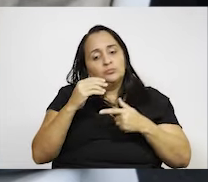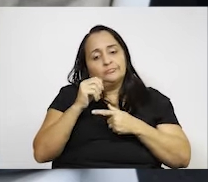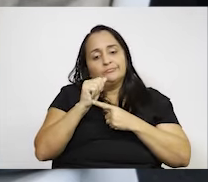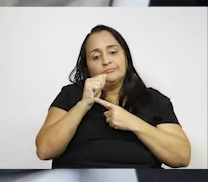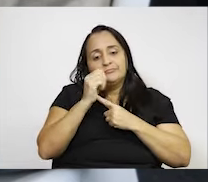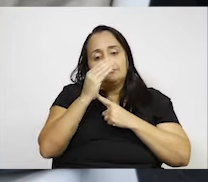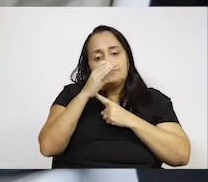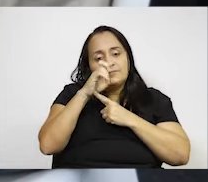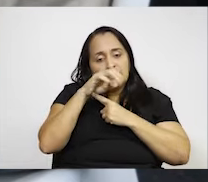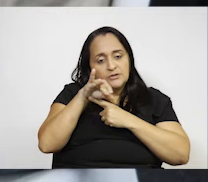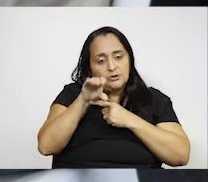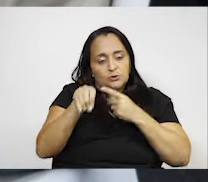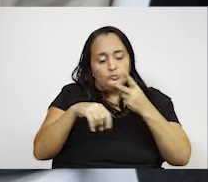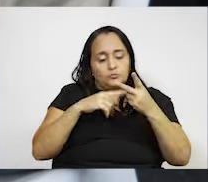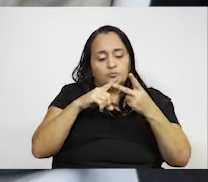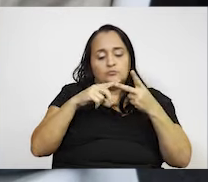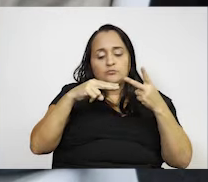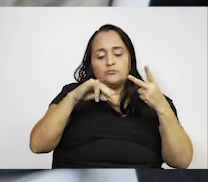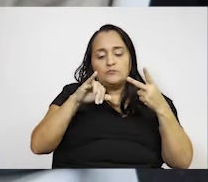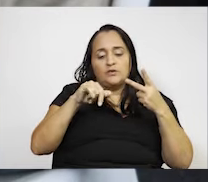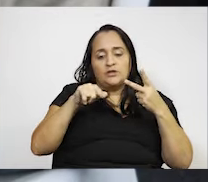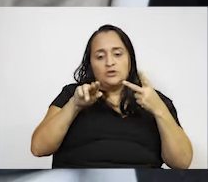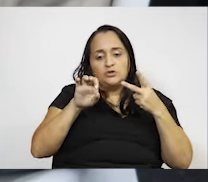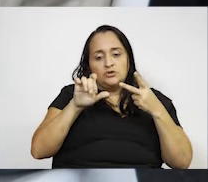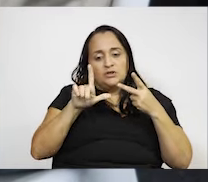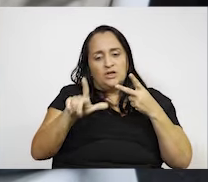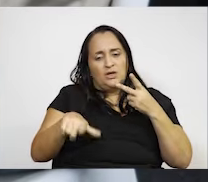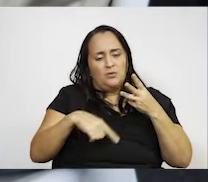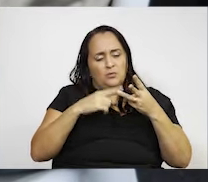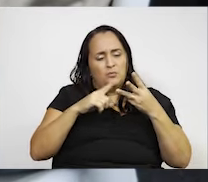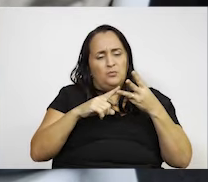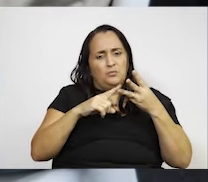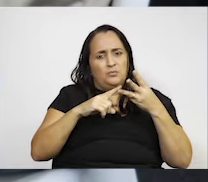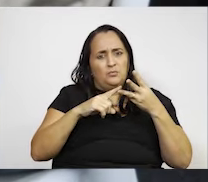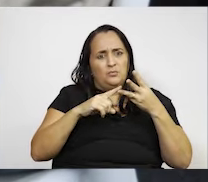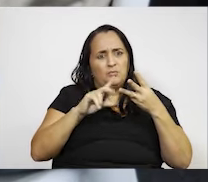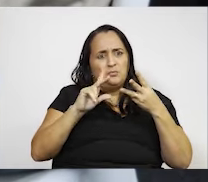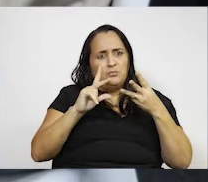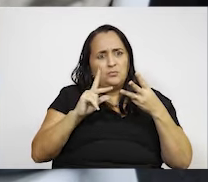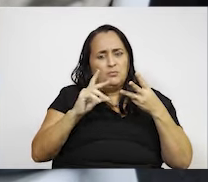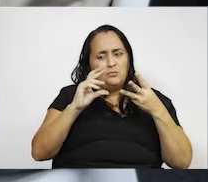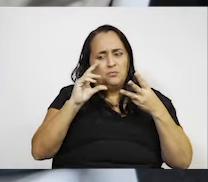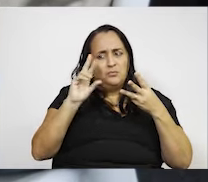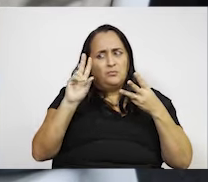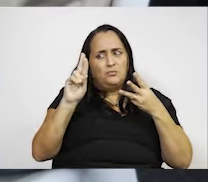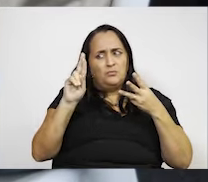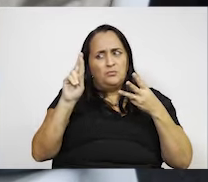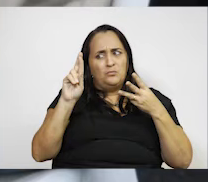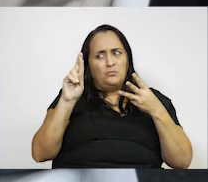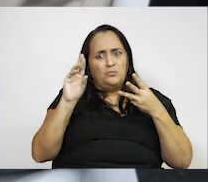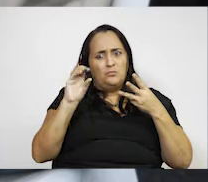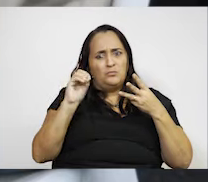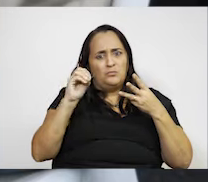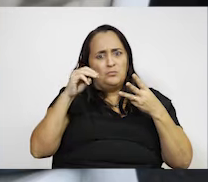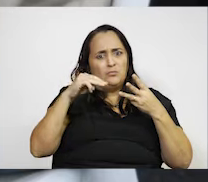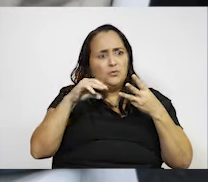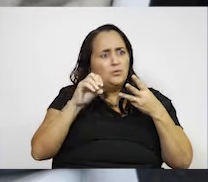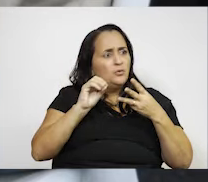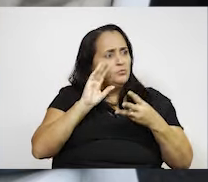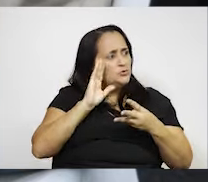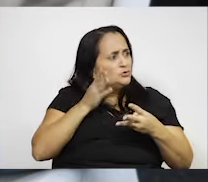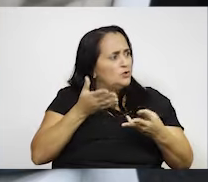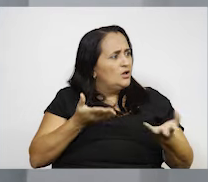arsênio, níquel, cádmio e até o cromo. Isso precisa ser